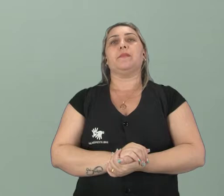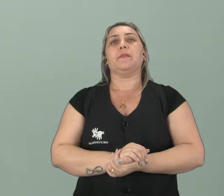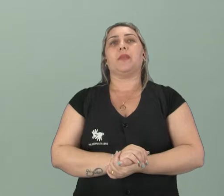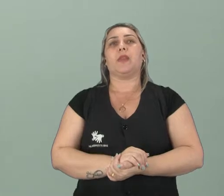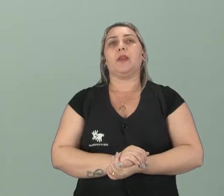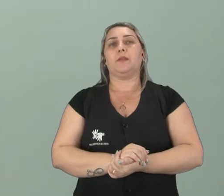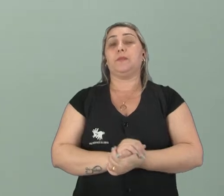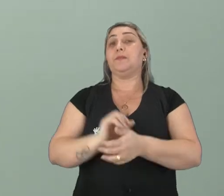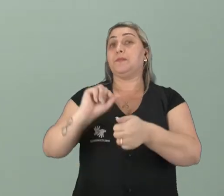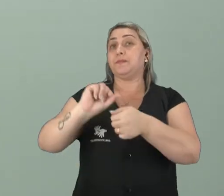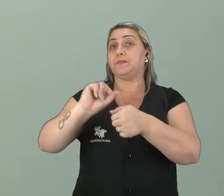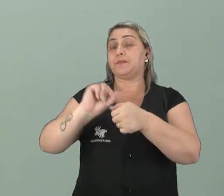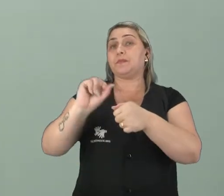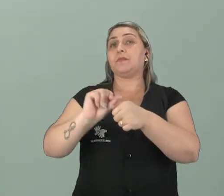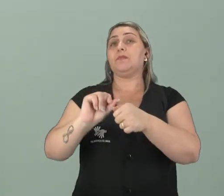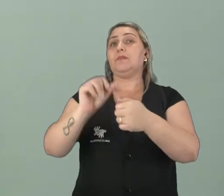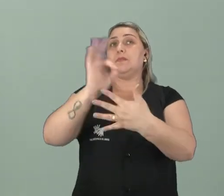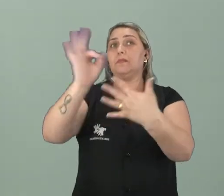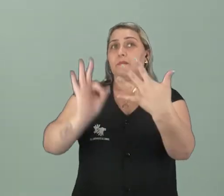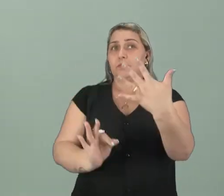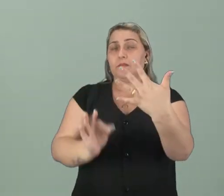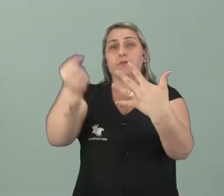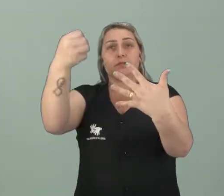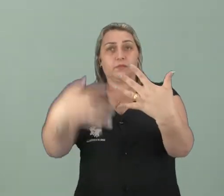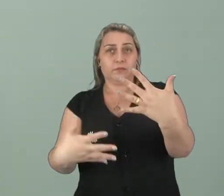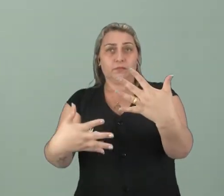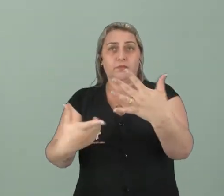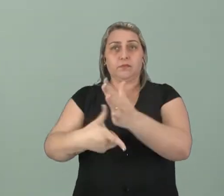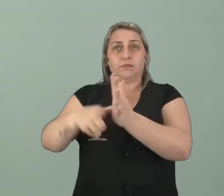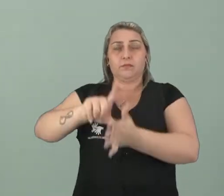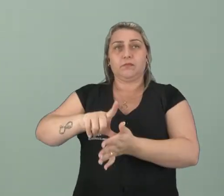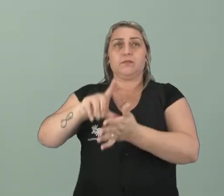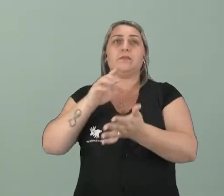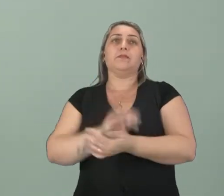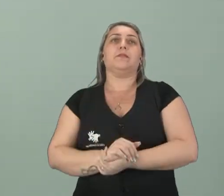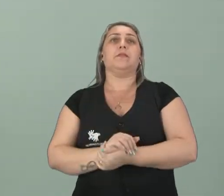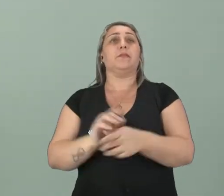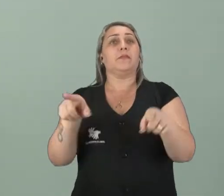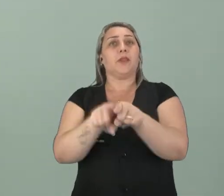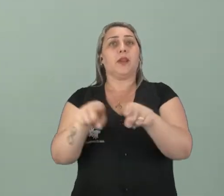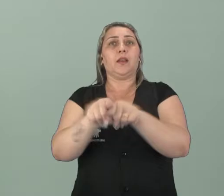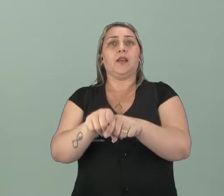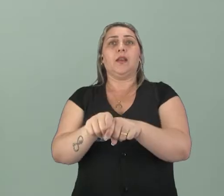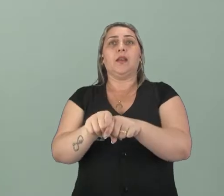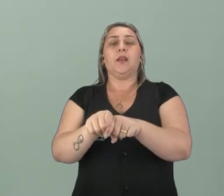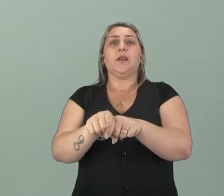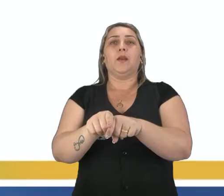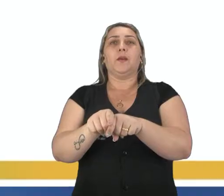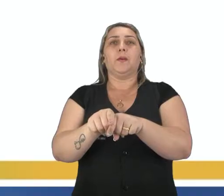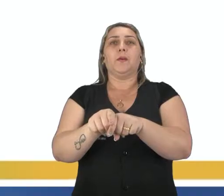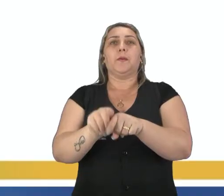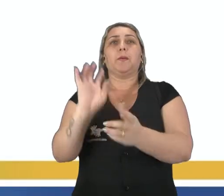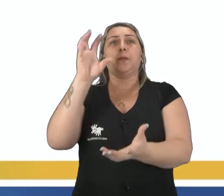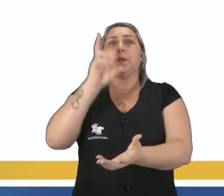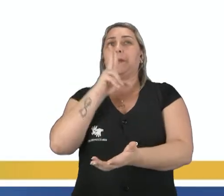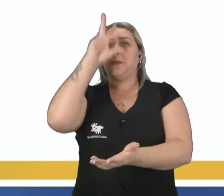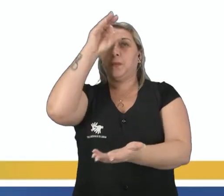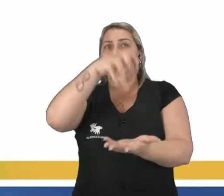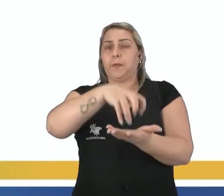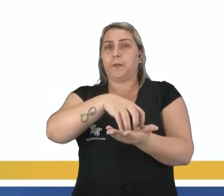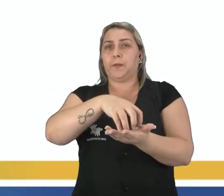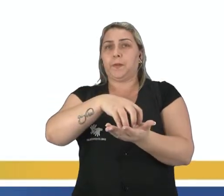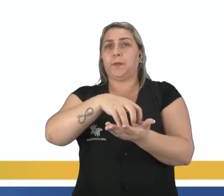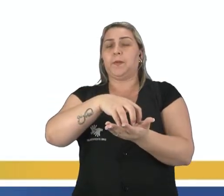por todos aqueles fatores que nós vimos nessa tela anterior. Também a forte